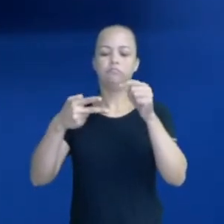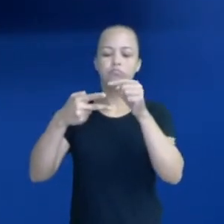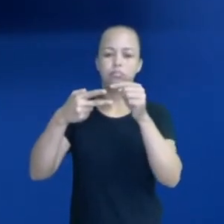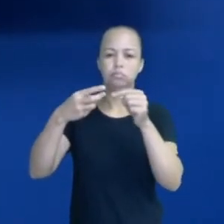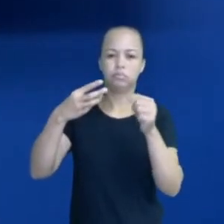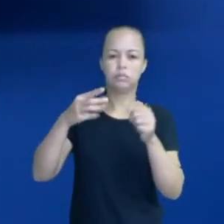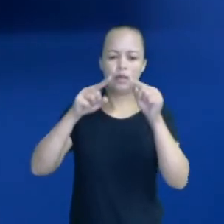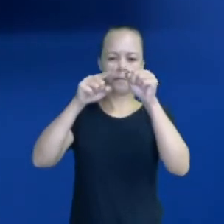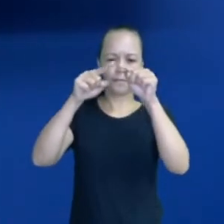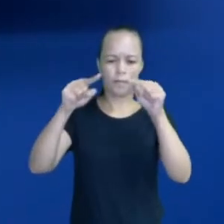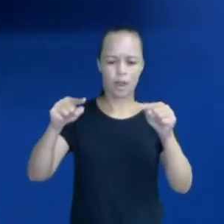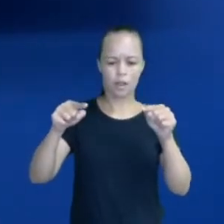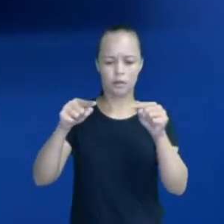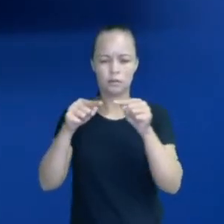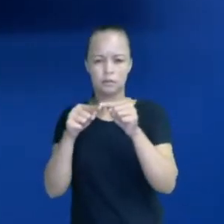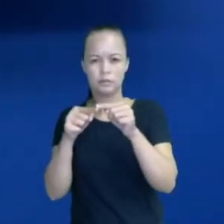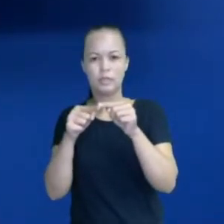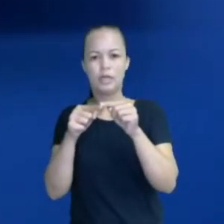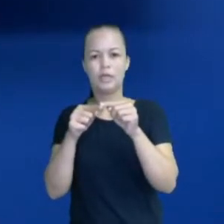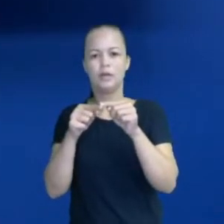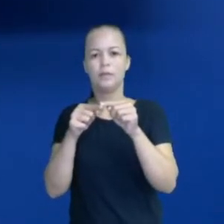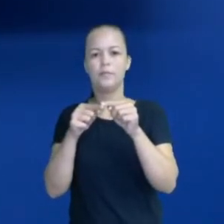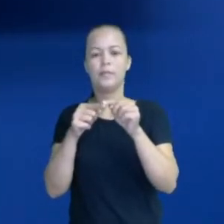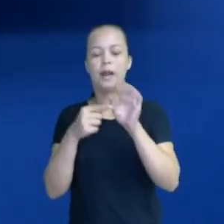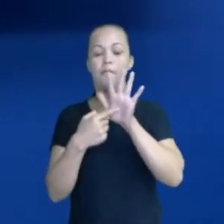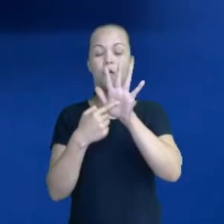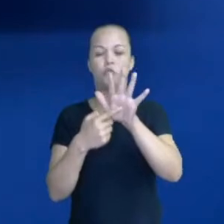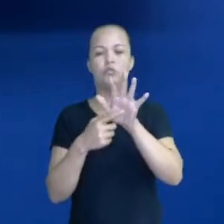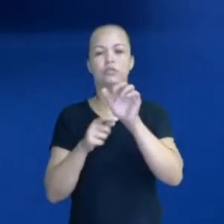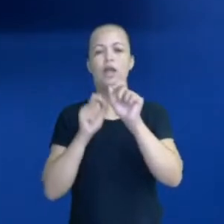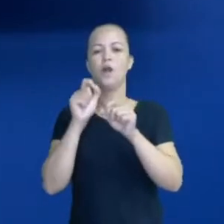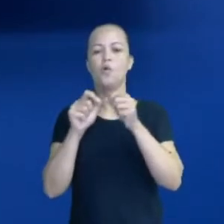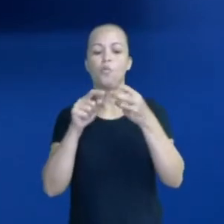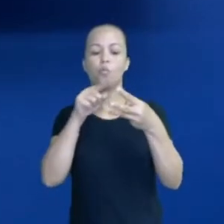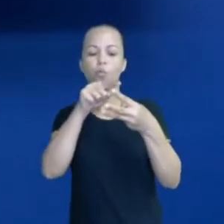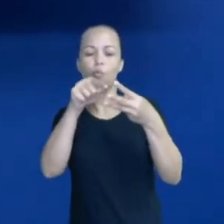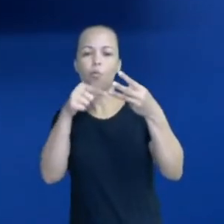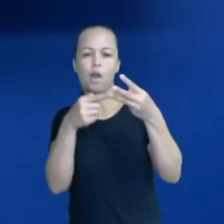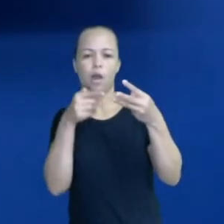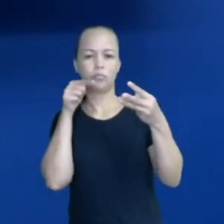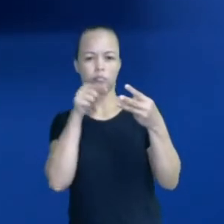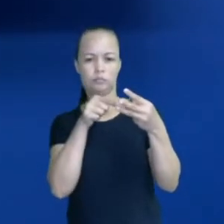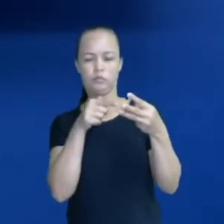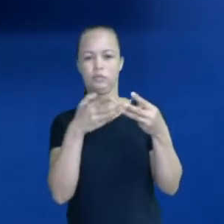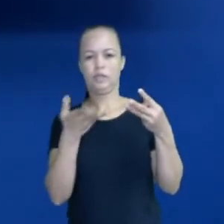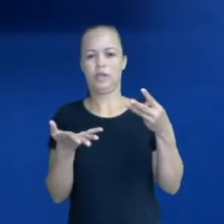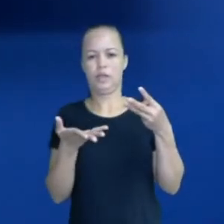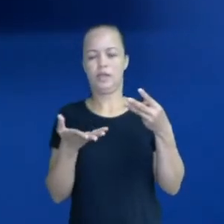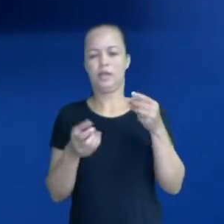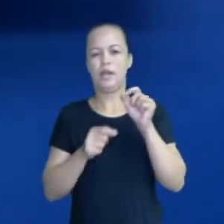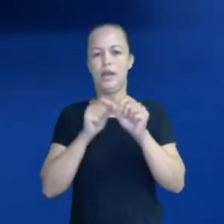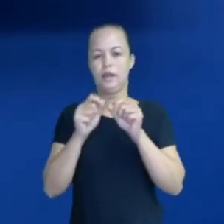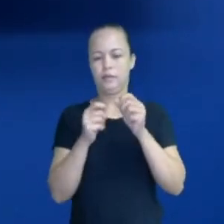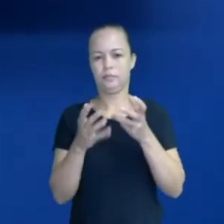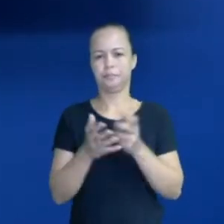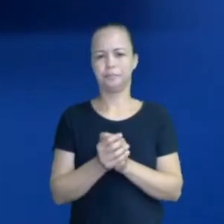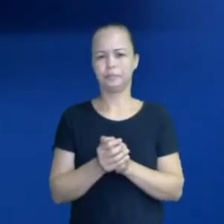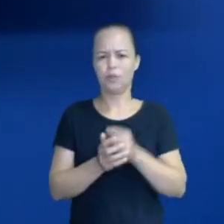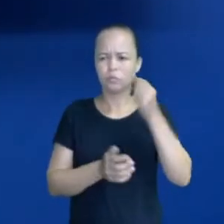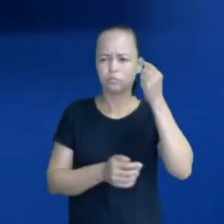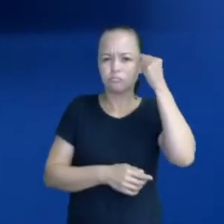para eu identificar se ele é escaleno, isósceles ou equilátero. Mas aqui, ó, se eu fizer a relação com aquela ideia de ângulo, eu